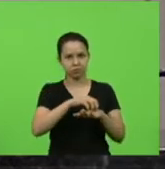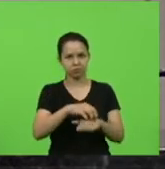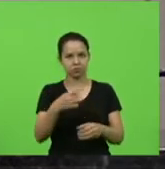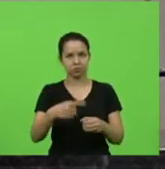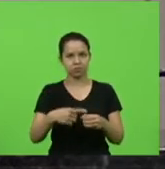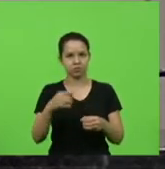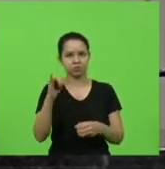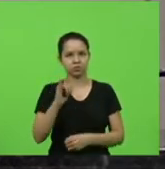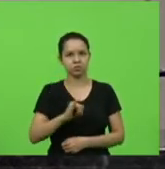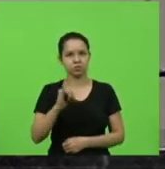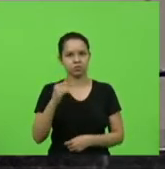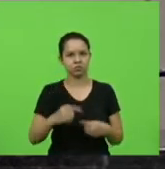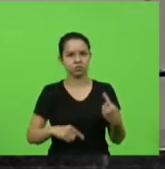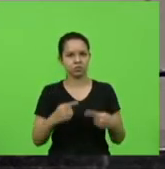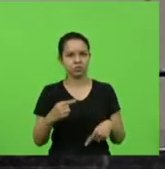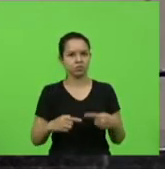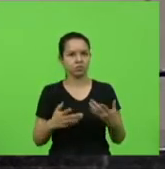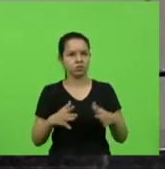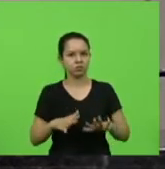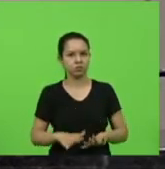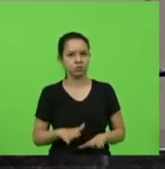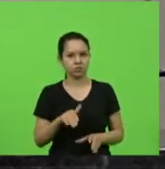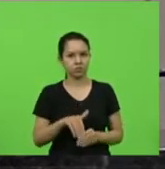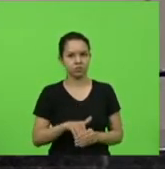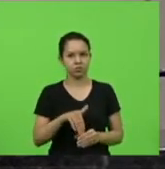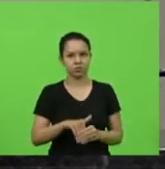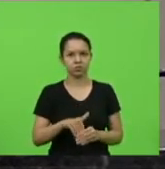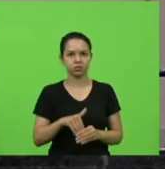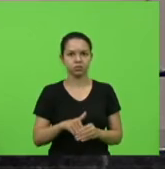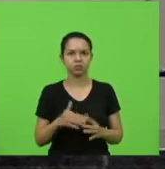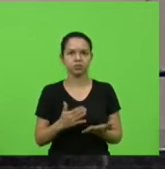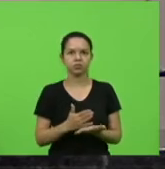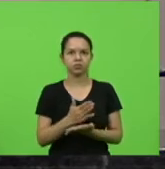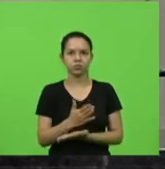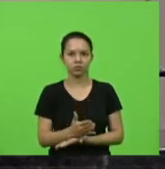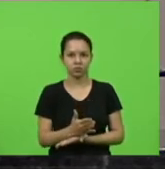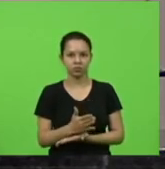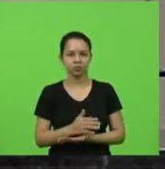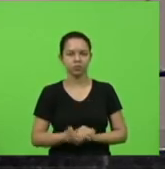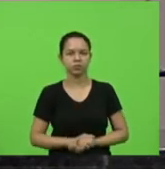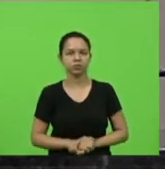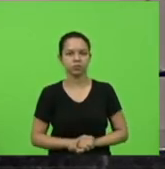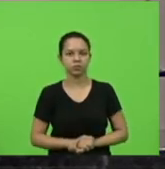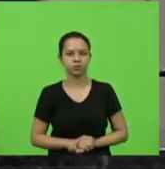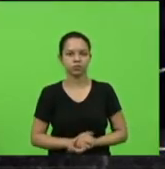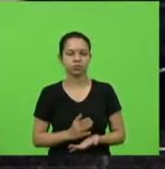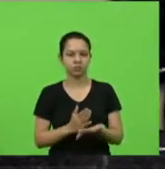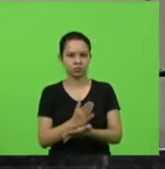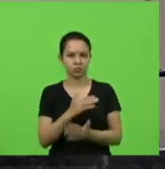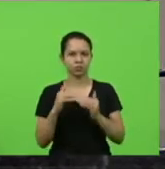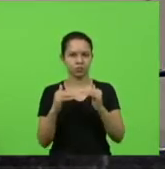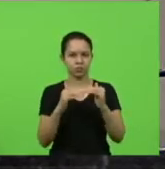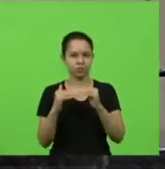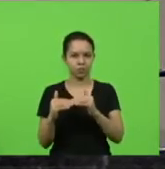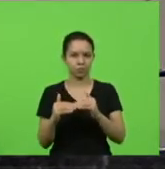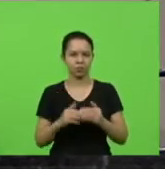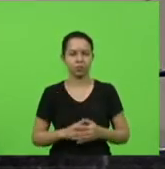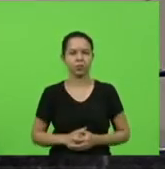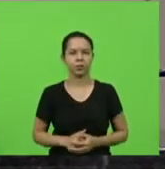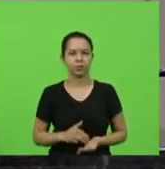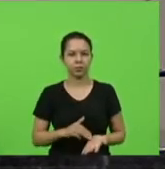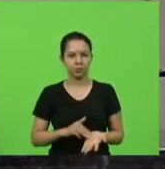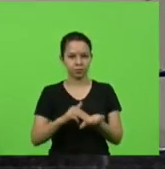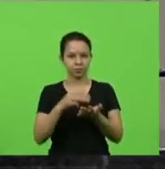discussão. Não havendo quem queira discutir, em votação. Deputados que aprovam, permaneçam como se encontram. Aprovado por unanimidade.